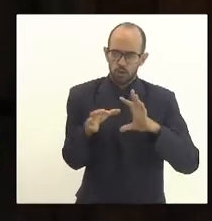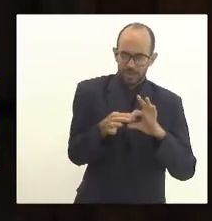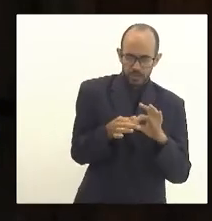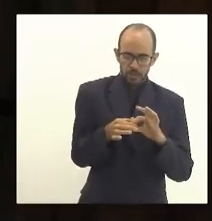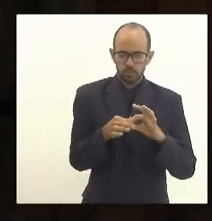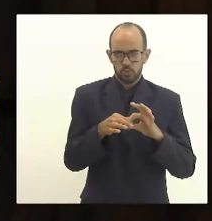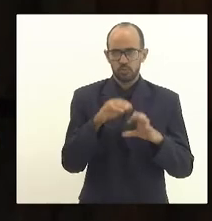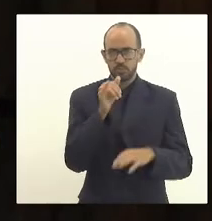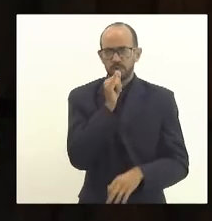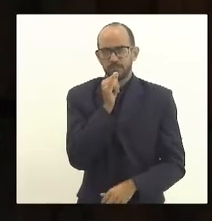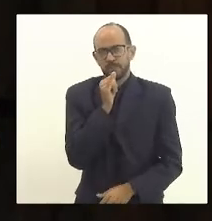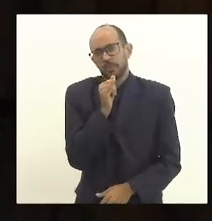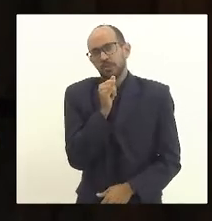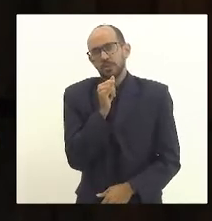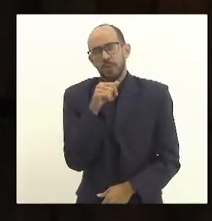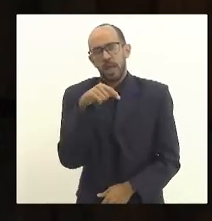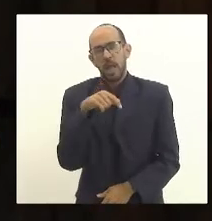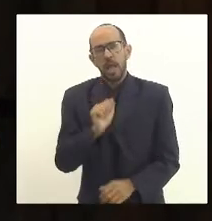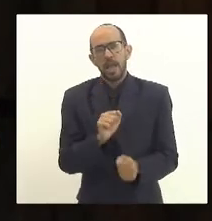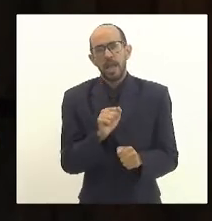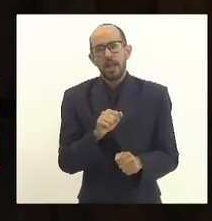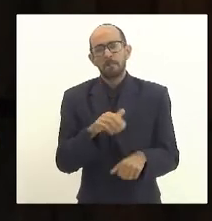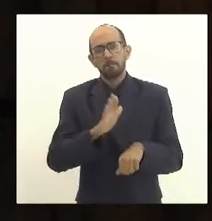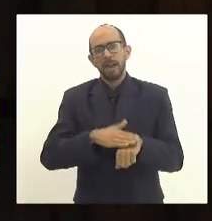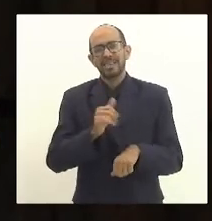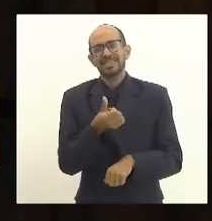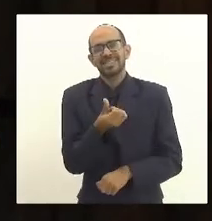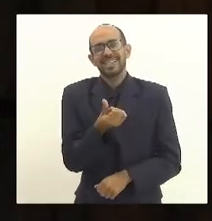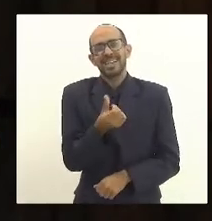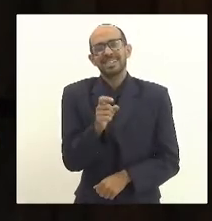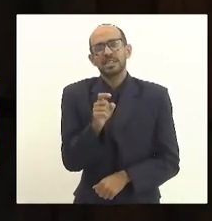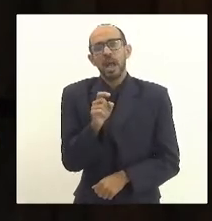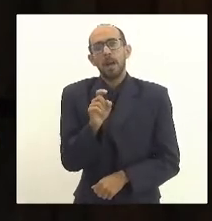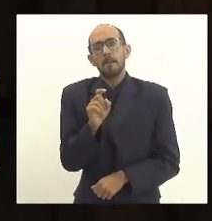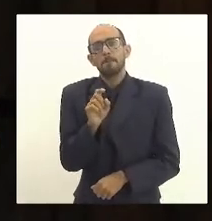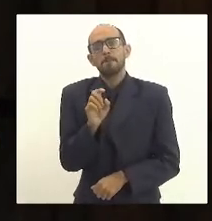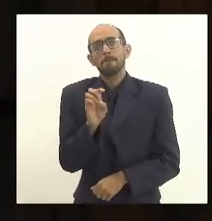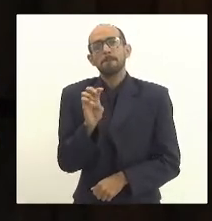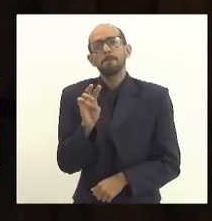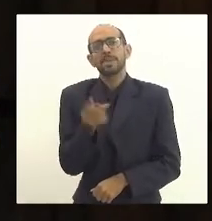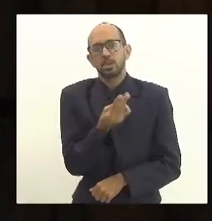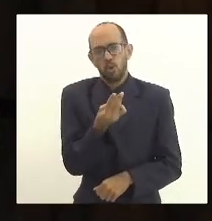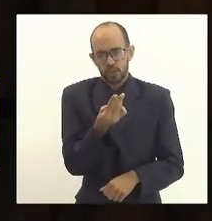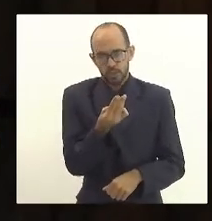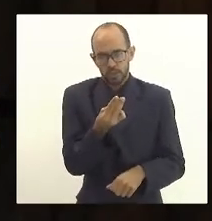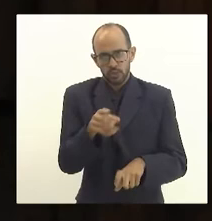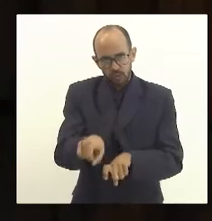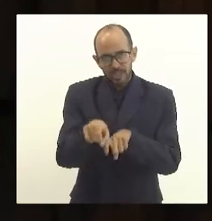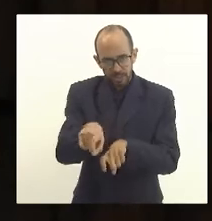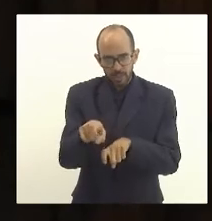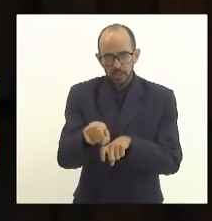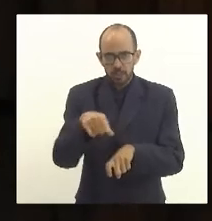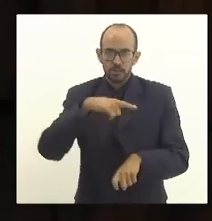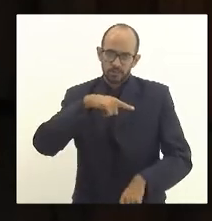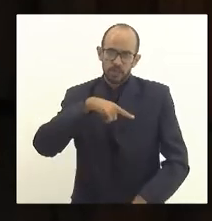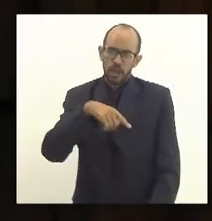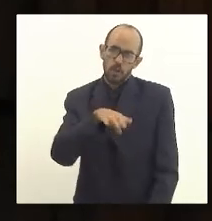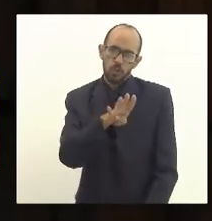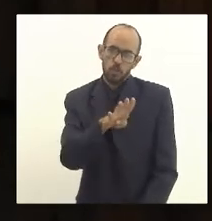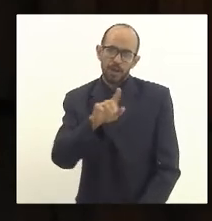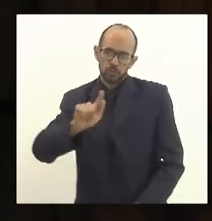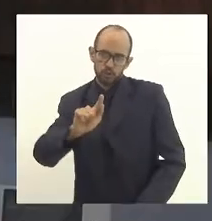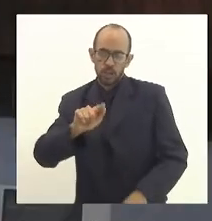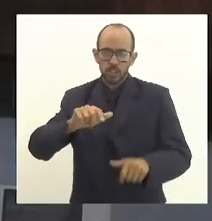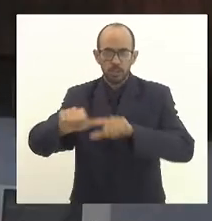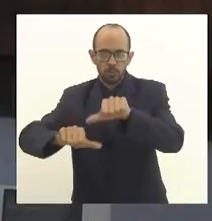no Brasil, mais de 6 milhões de hectares hoje das fazendas brasileiras estão conectadas com tecnologia Nokia. 4G, estamos migrando